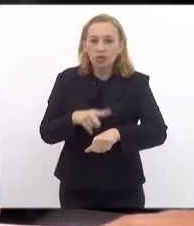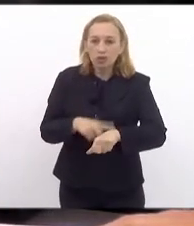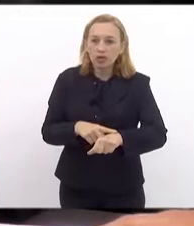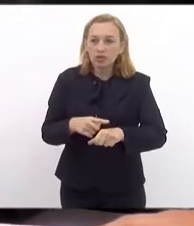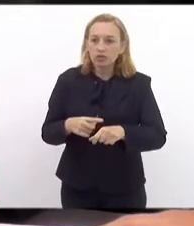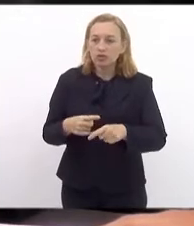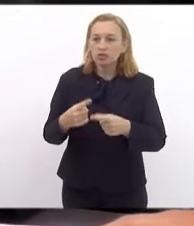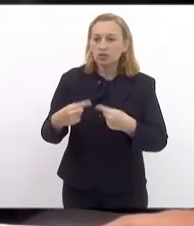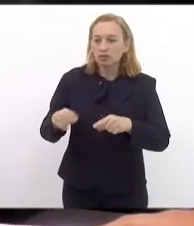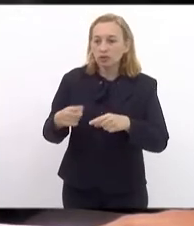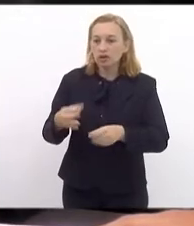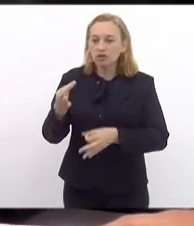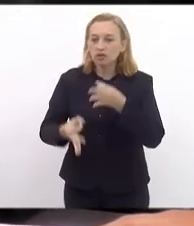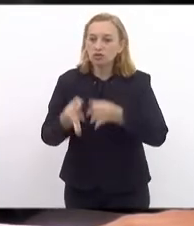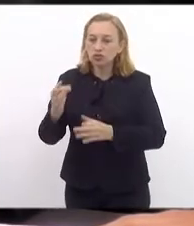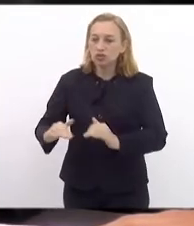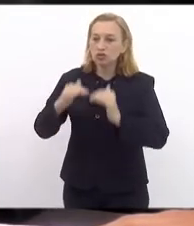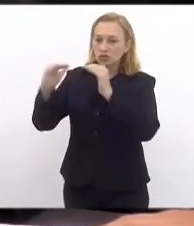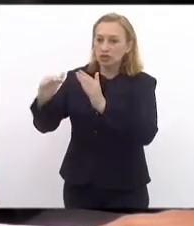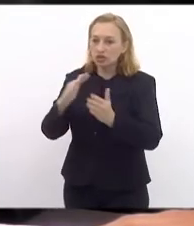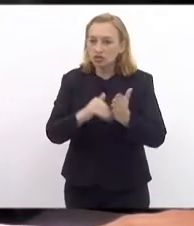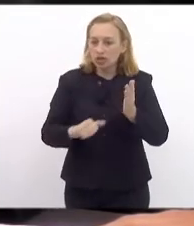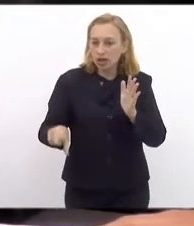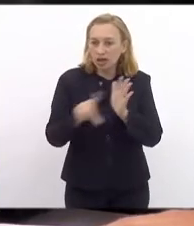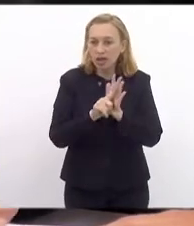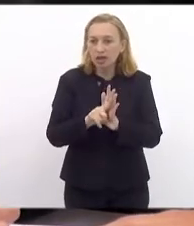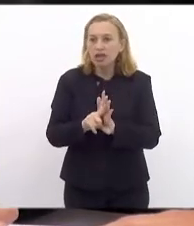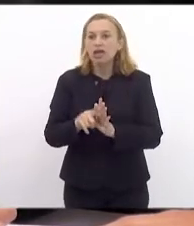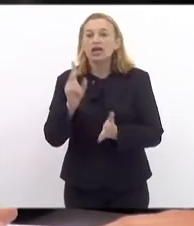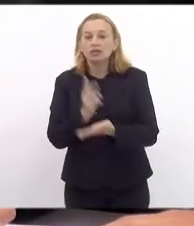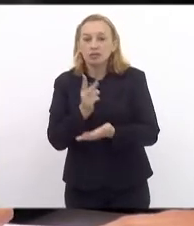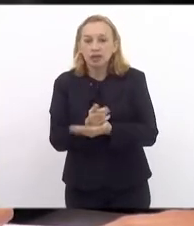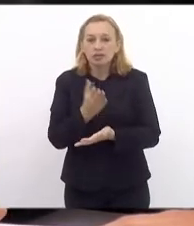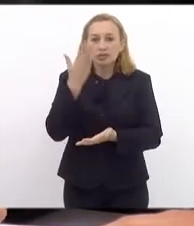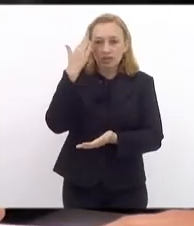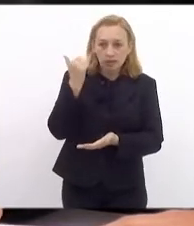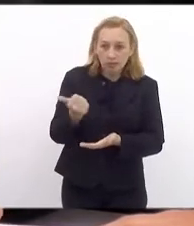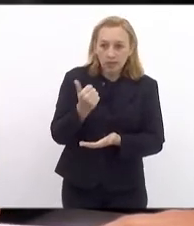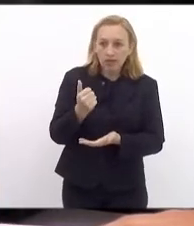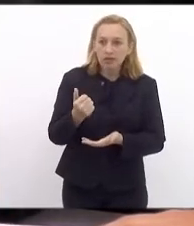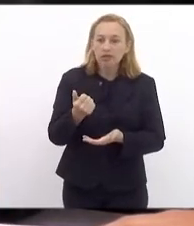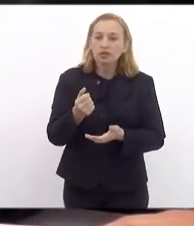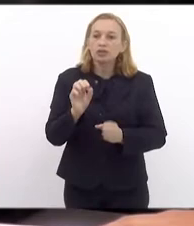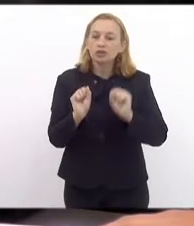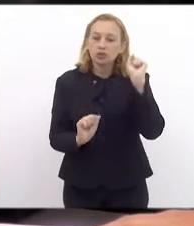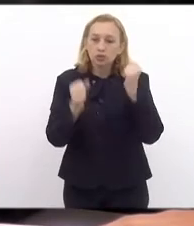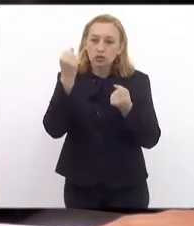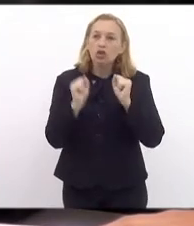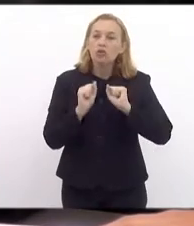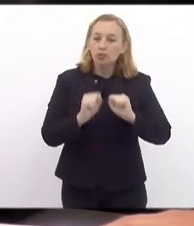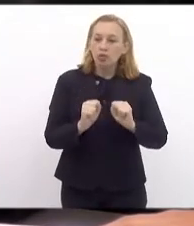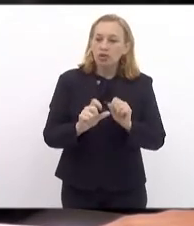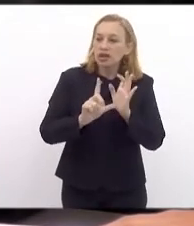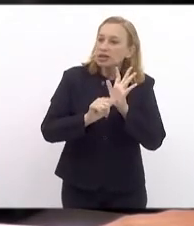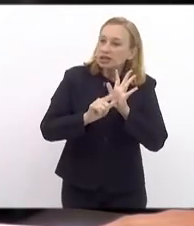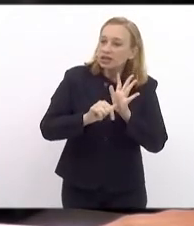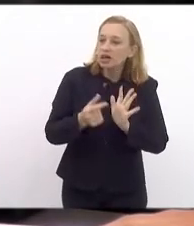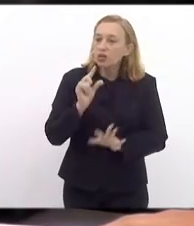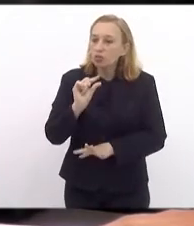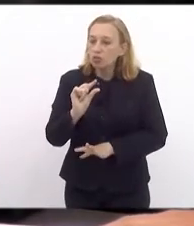o Tribunal de Justiça vai derrubar a lei por essa incondicionalidade só apesar de saber aqui como Federação da indústria que isso pode atrasar um pouco